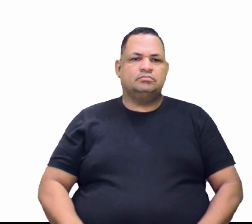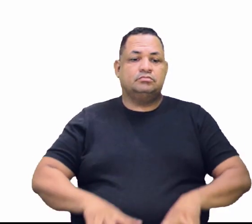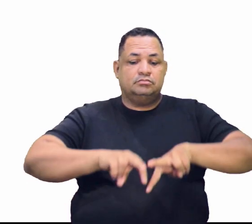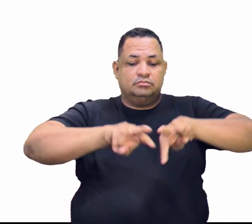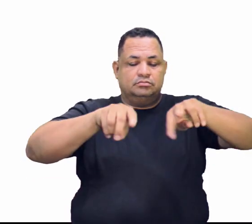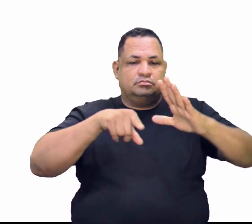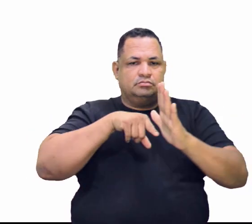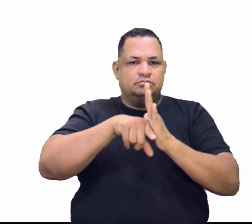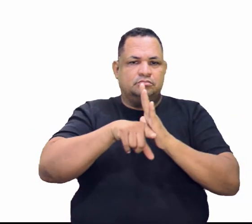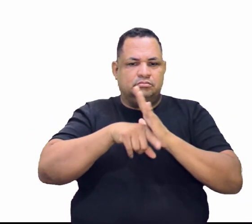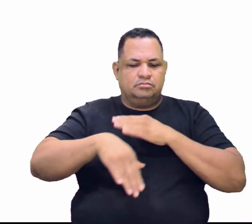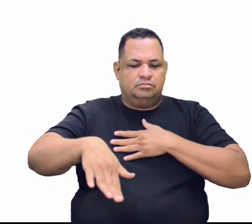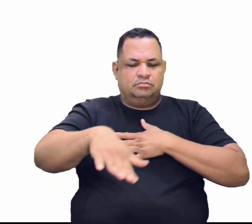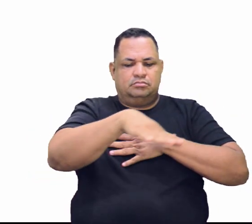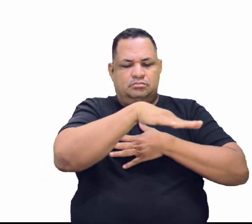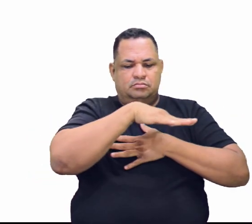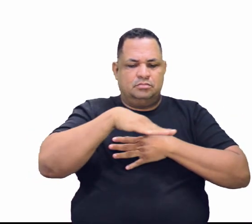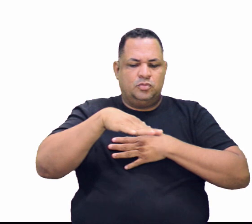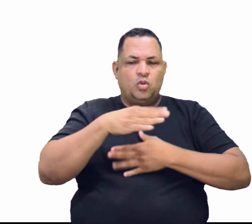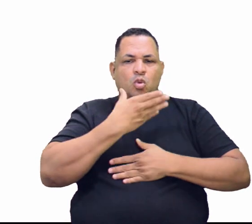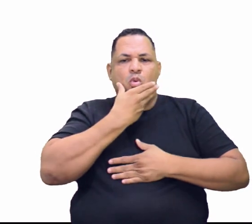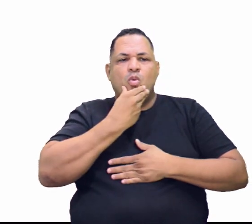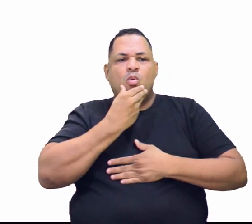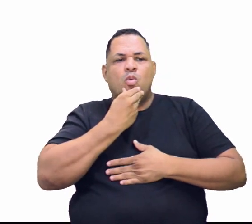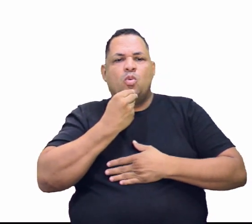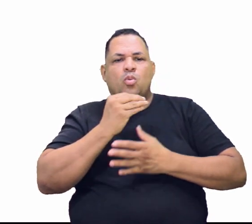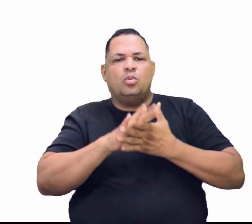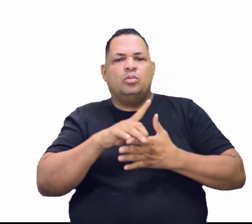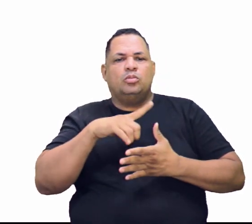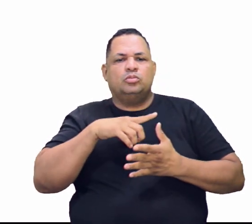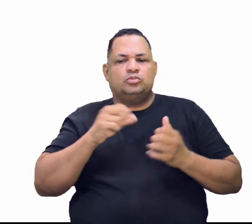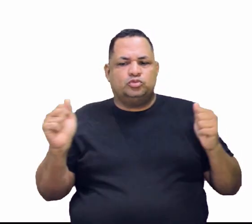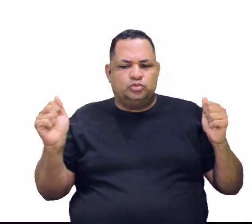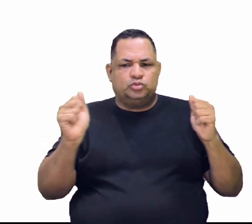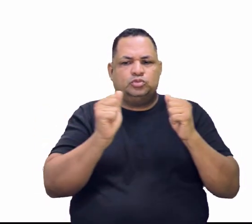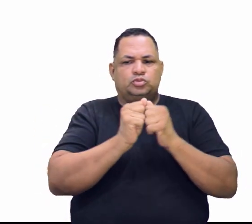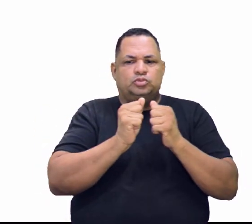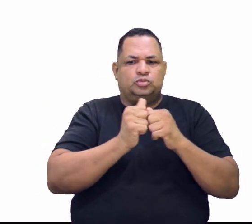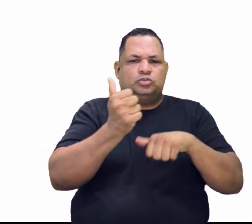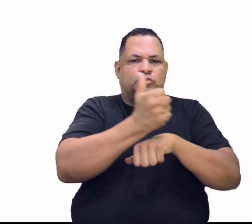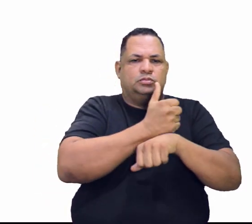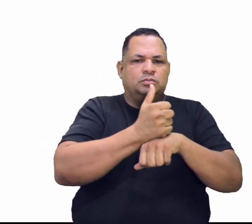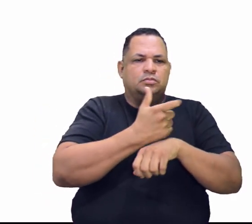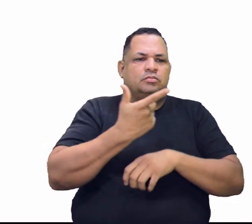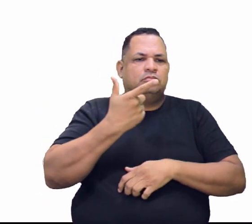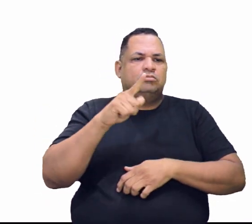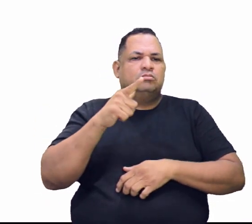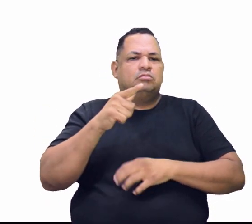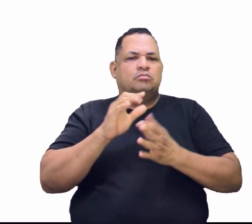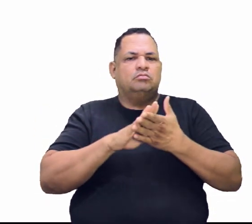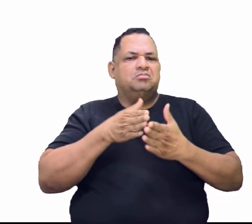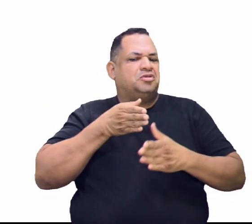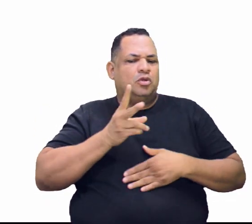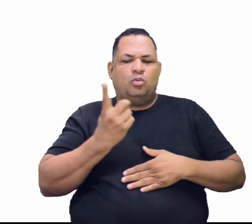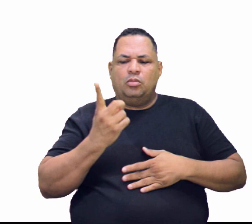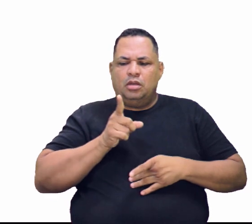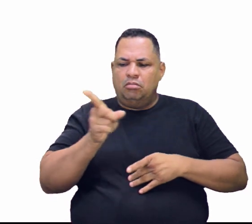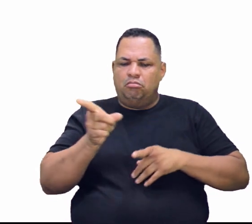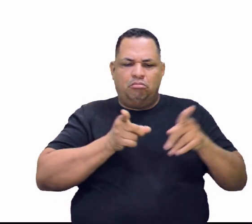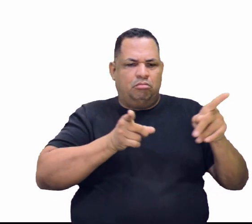Nestas expedições, os sertanistas, que era junto com o Rondon, não tinham uma única